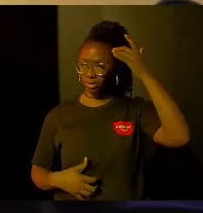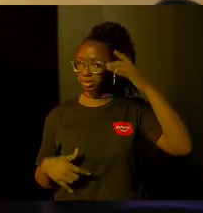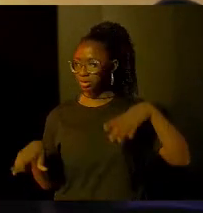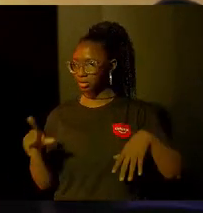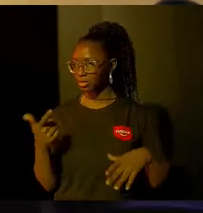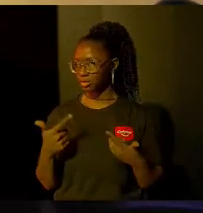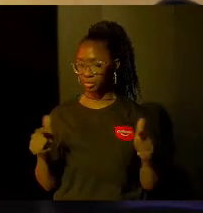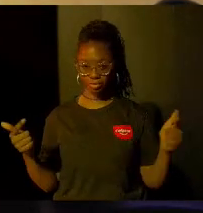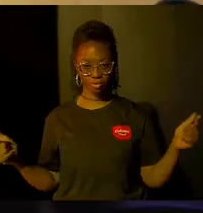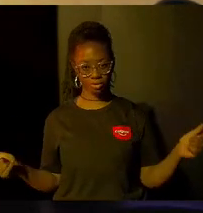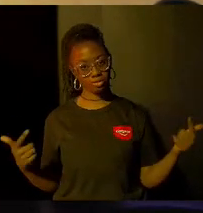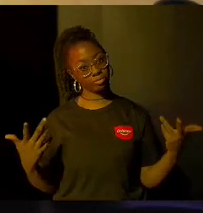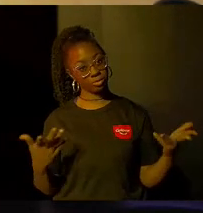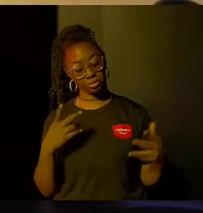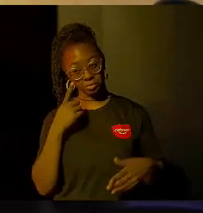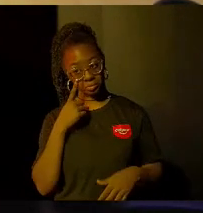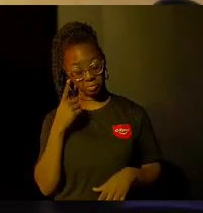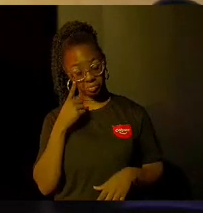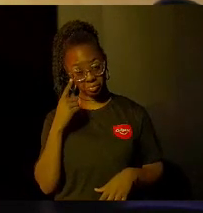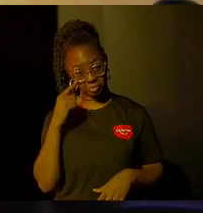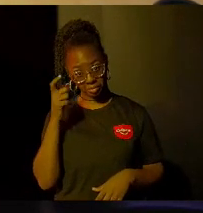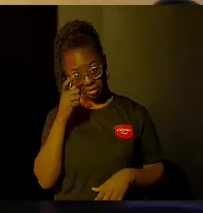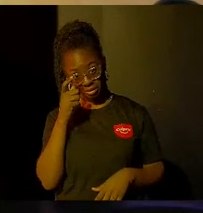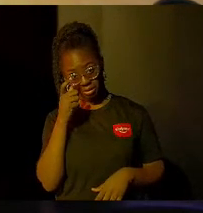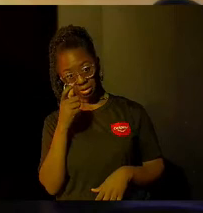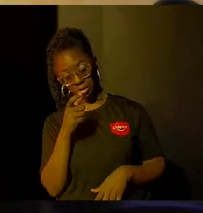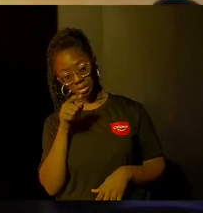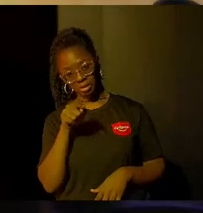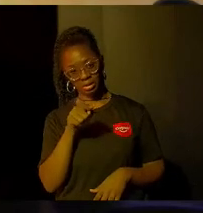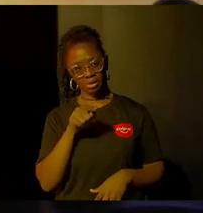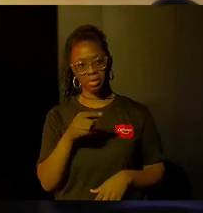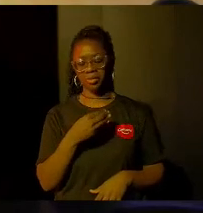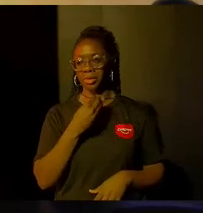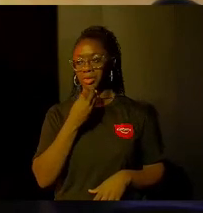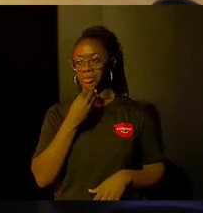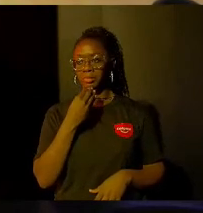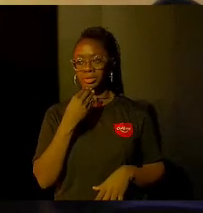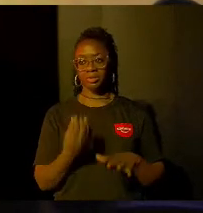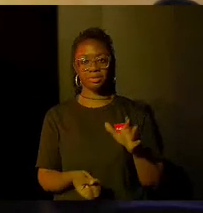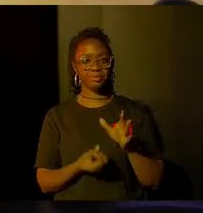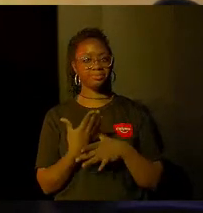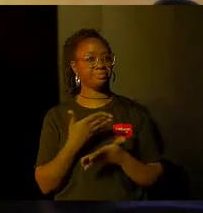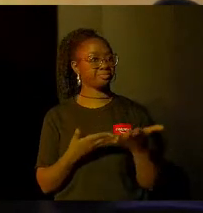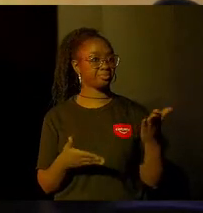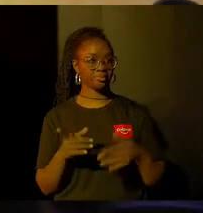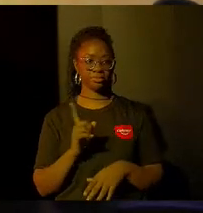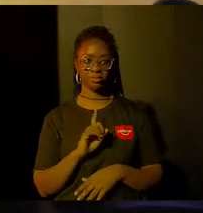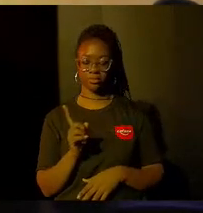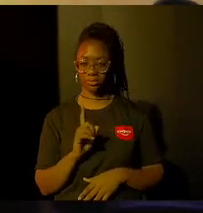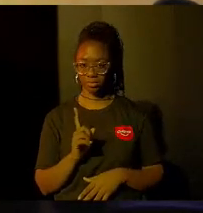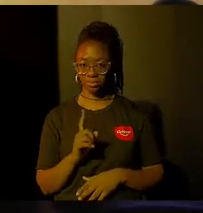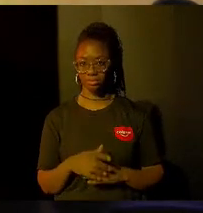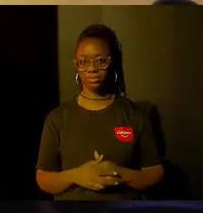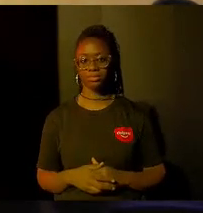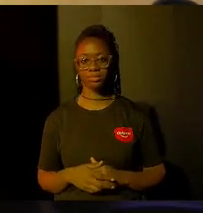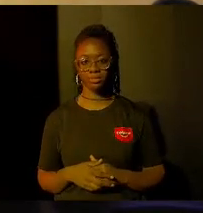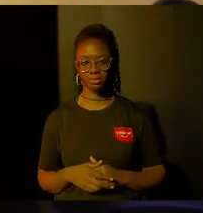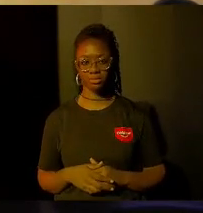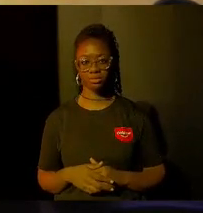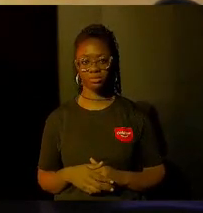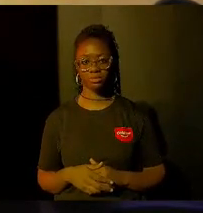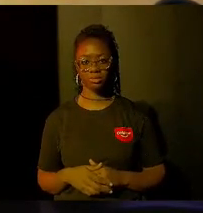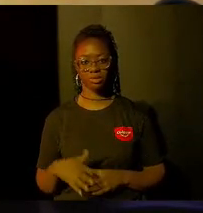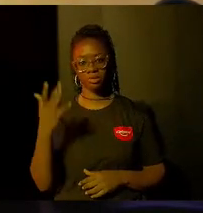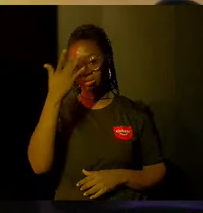teve eu espero que vocês fiquem de olho Preste atenção quando a oportunidade surgir Não percam e pessoas que são